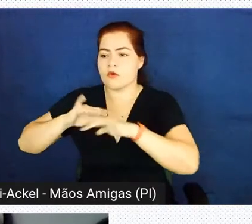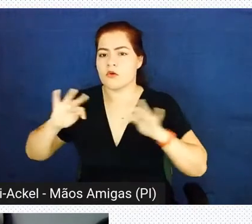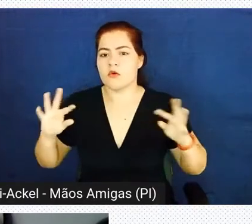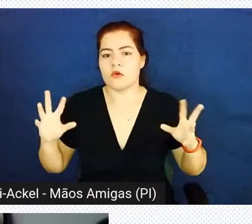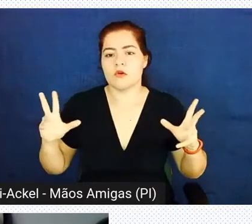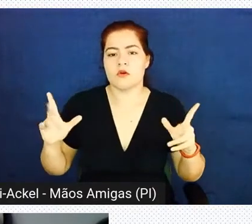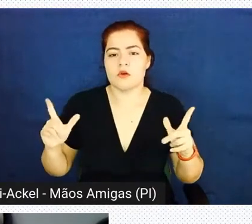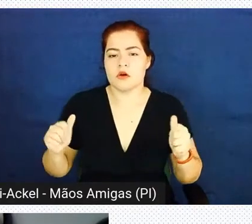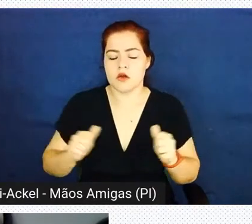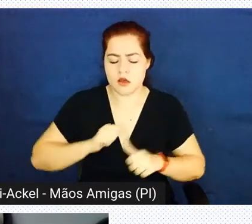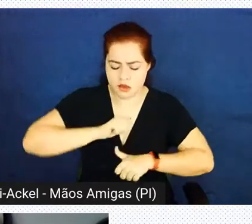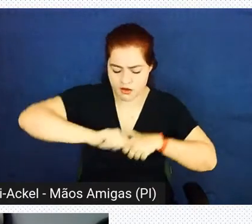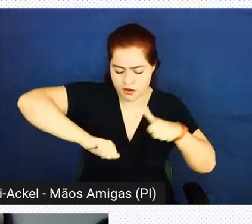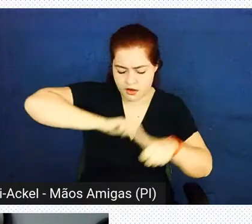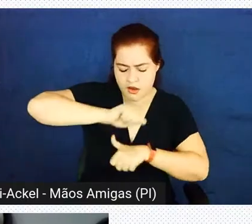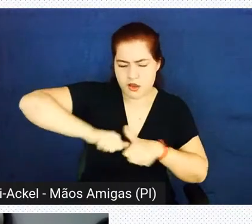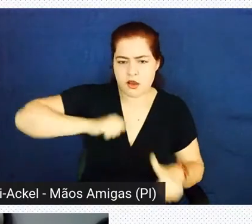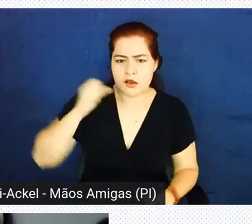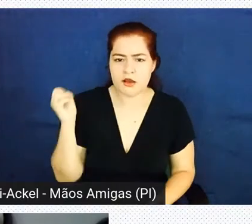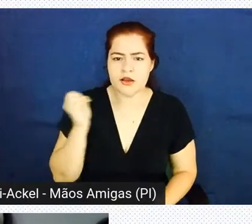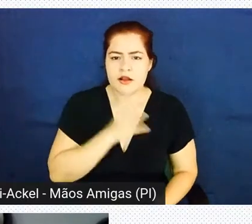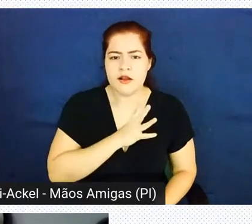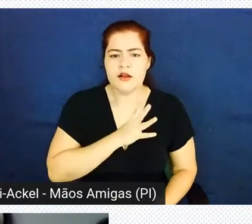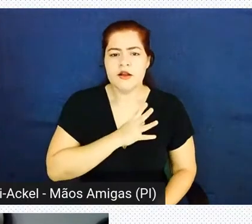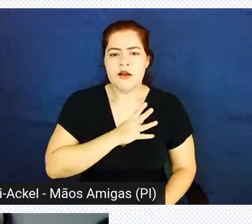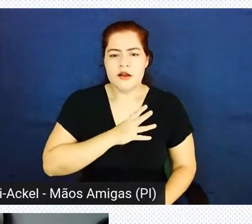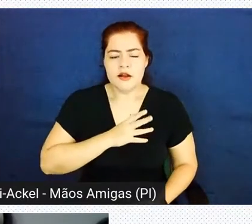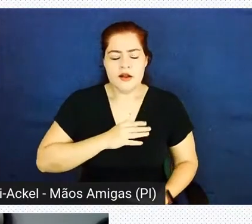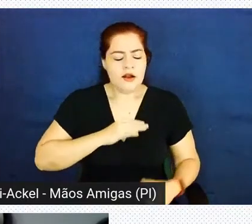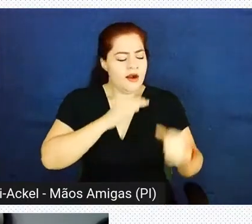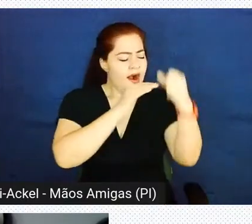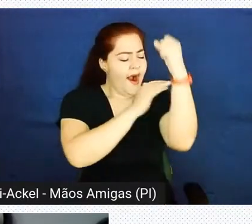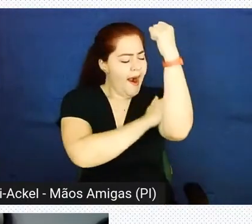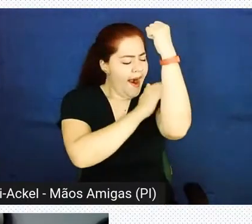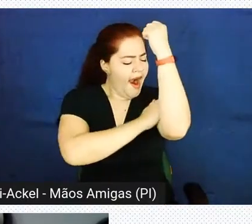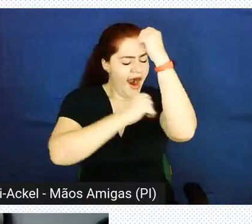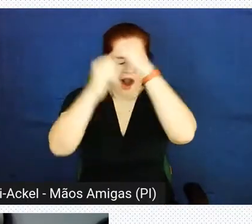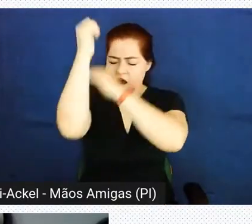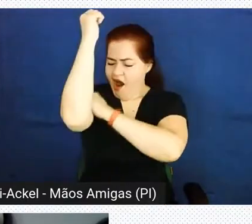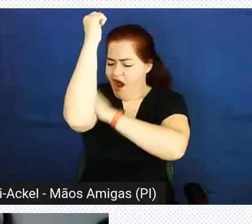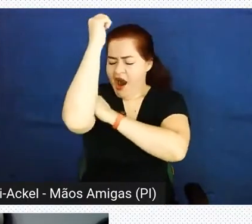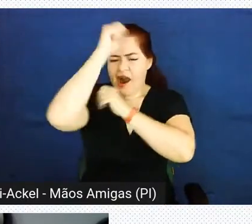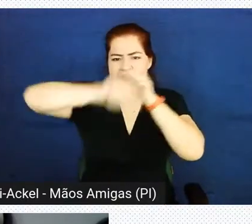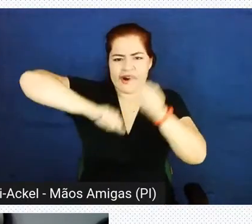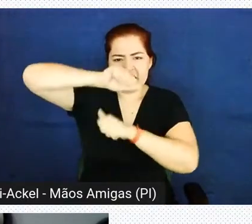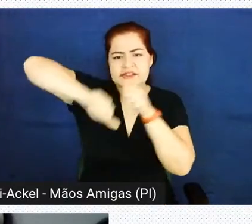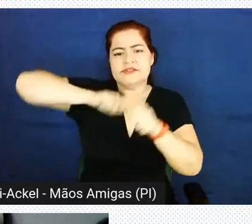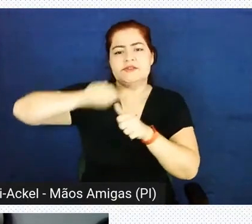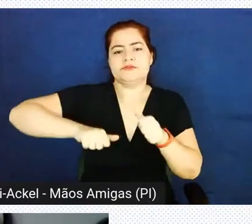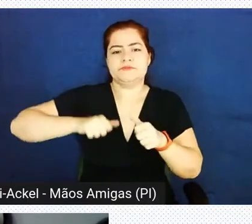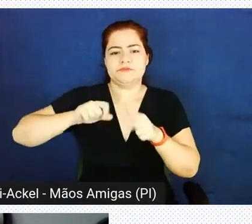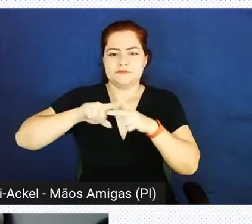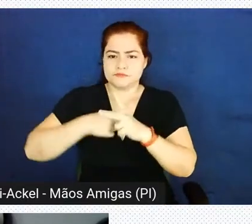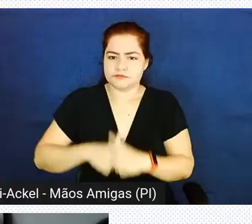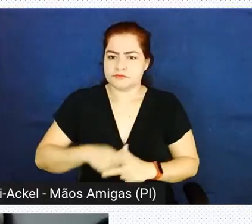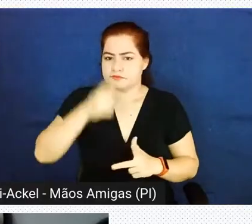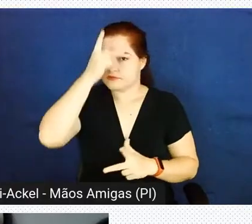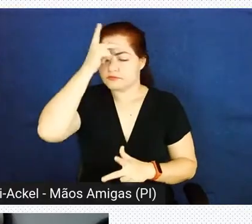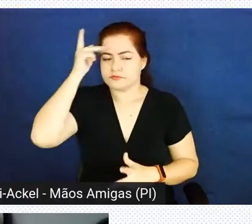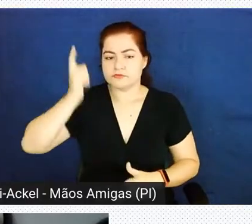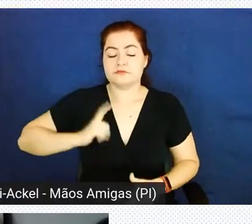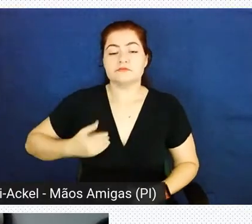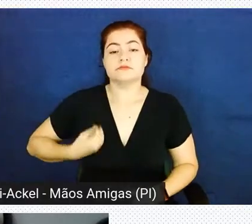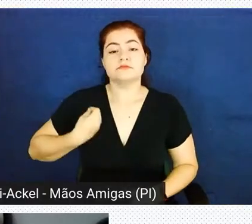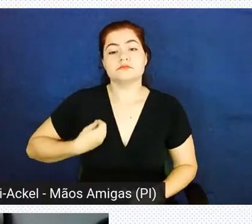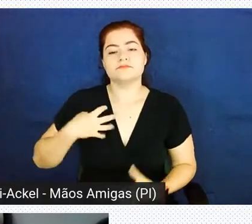de forças, disse Jesus, diz Amélia, refazendo o ânimo daqueles que estavam ali